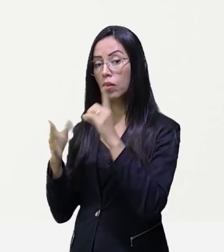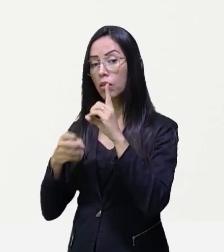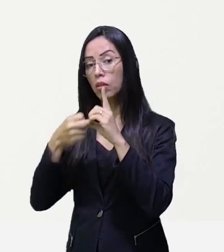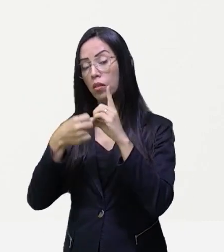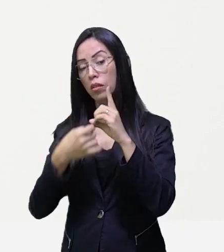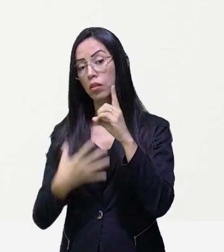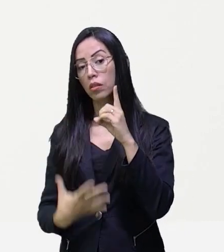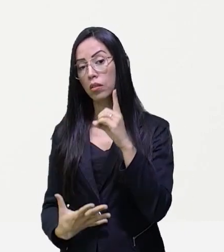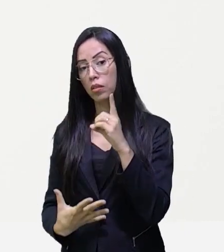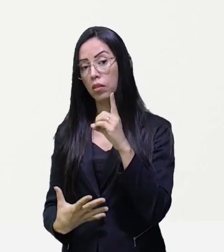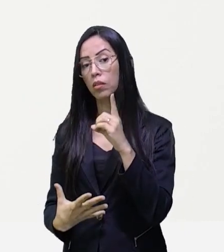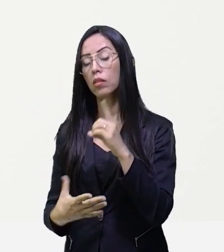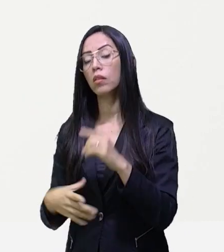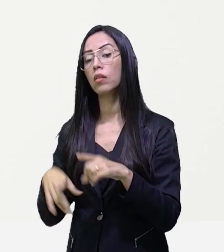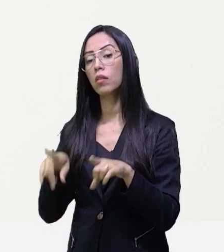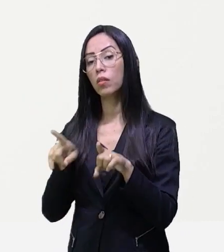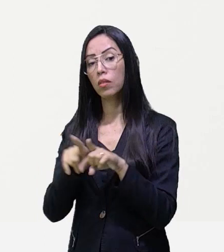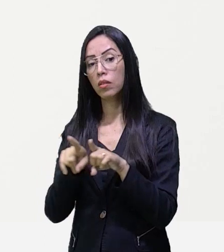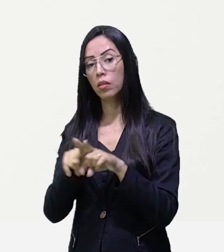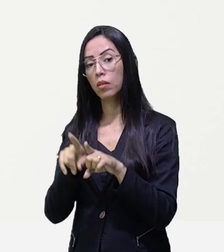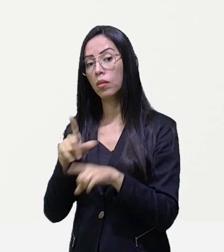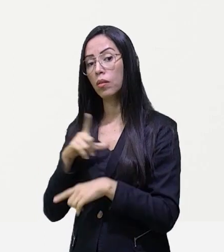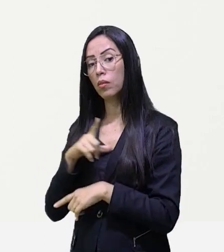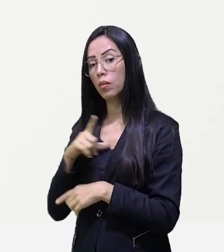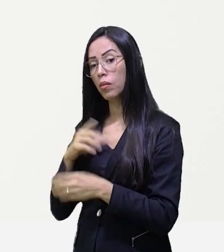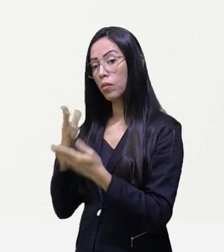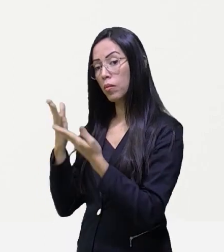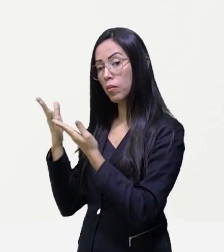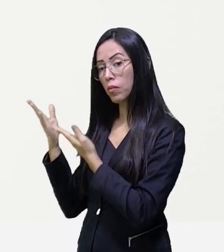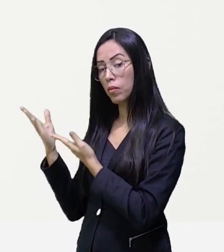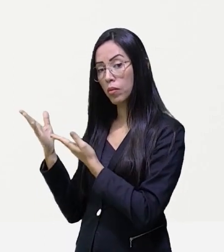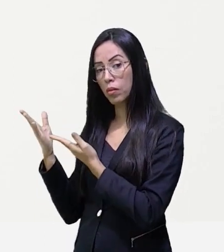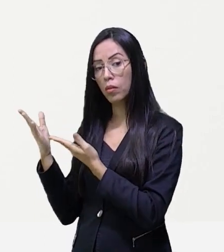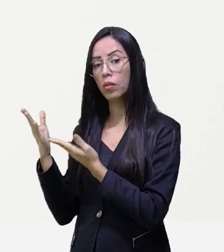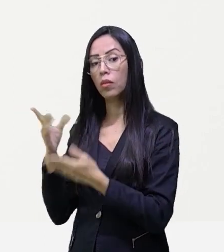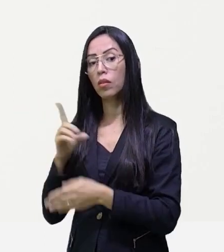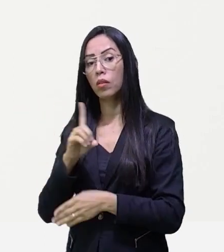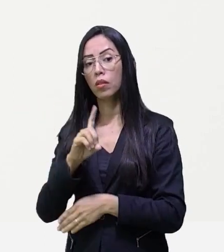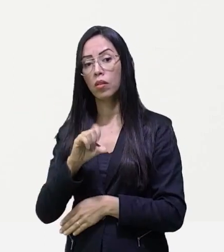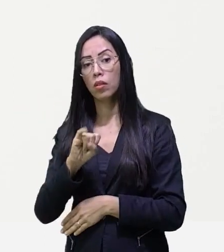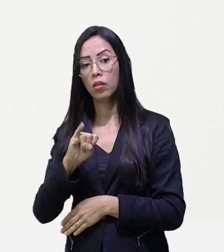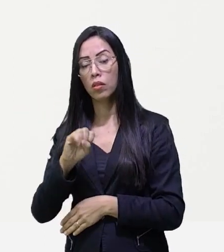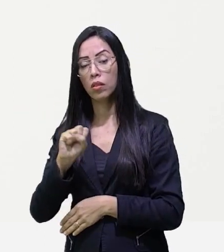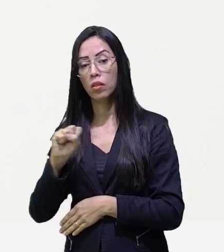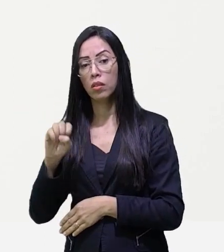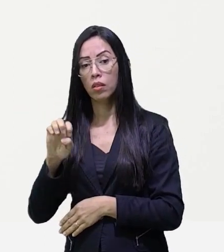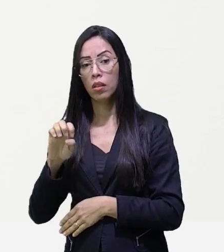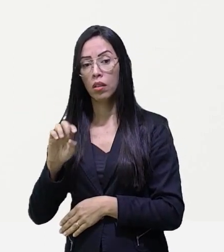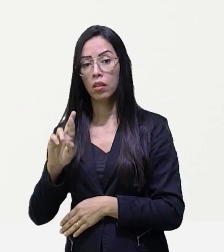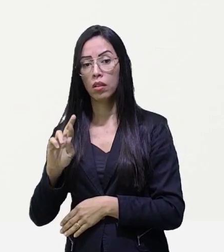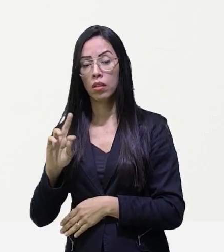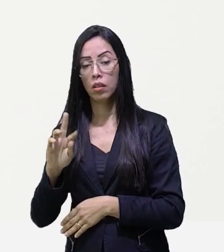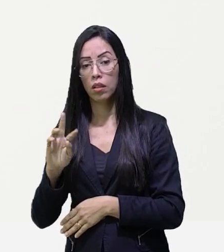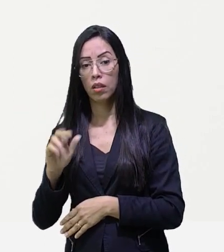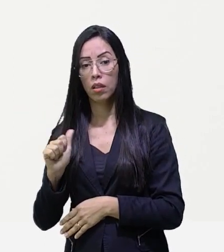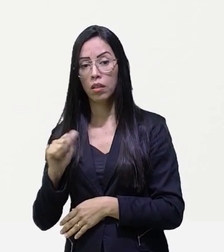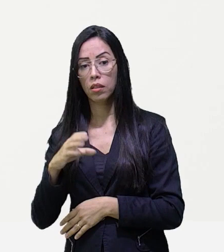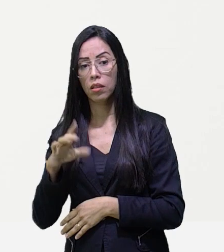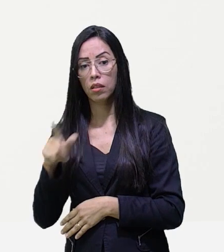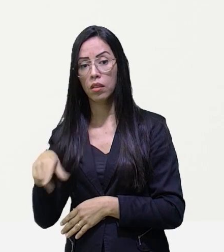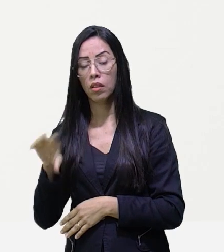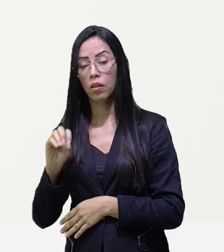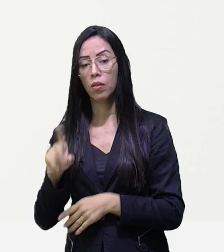a descrição, nós temos dissertação, nós temos a